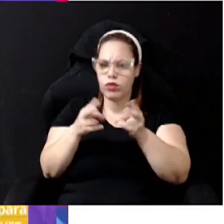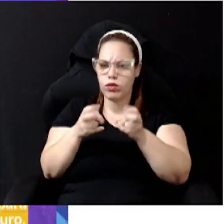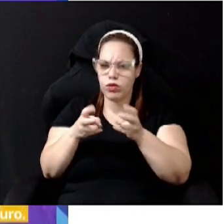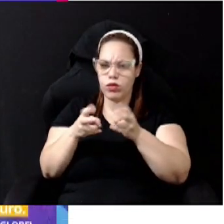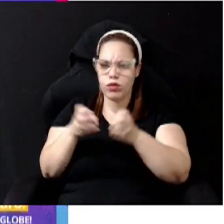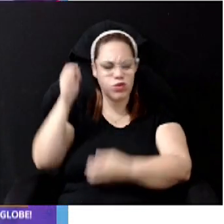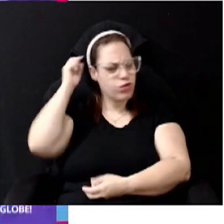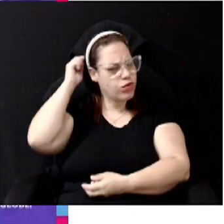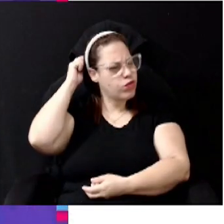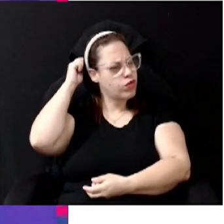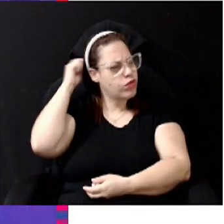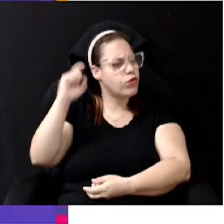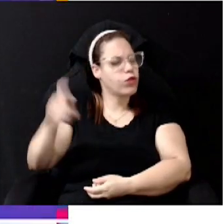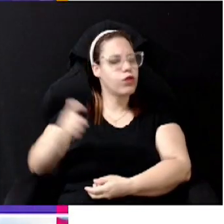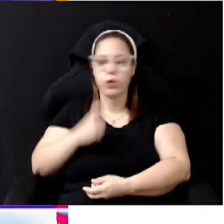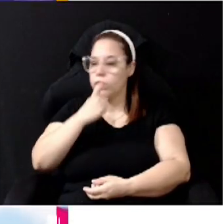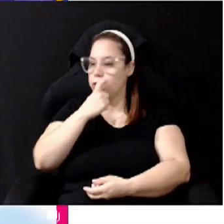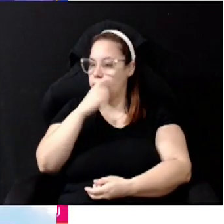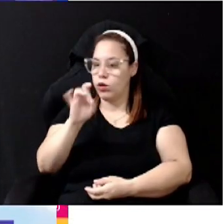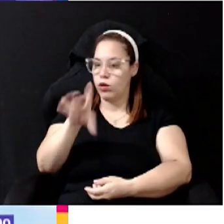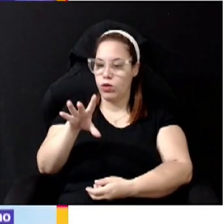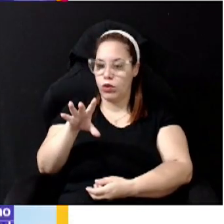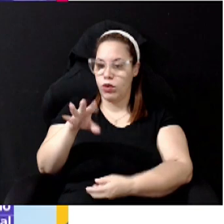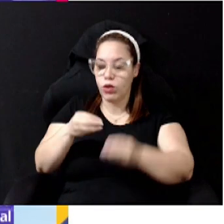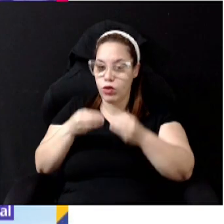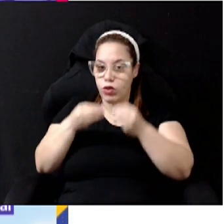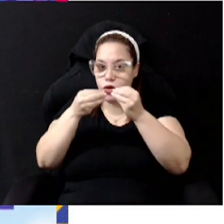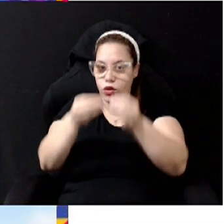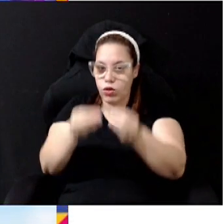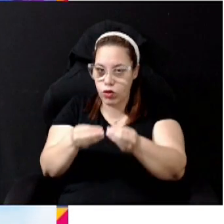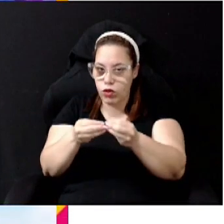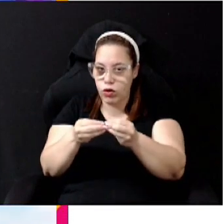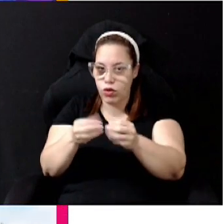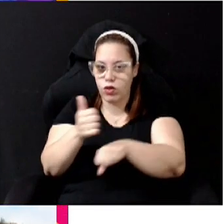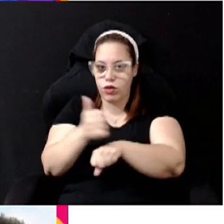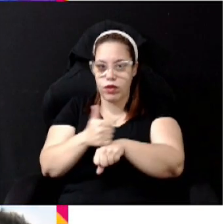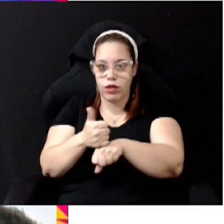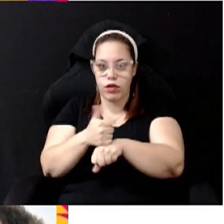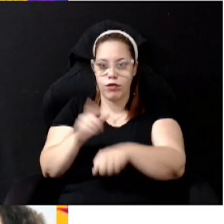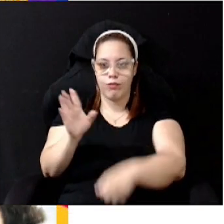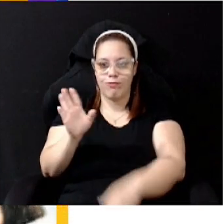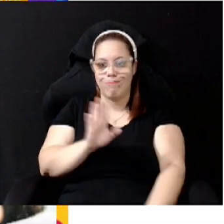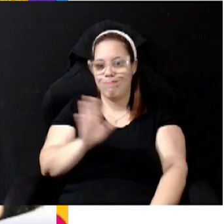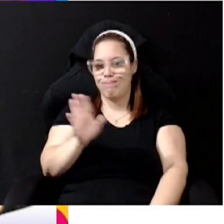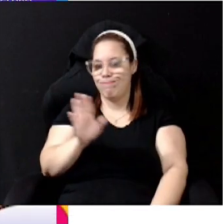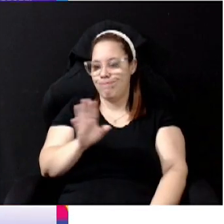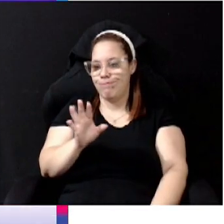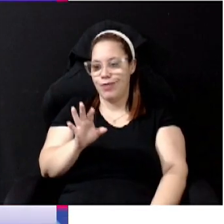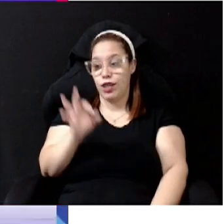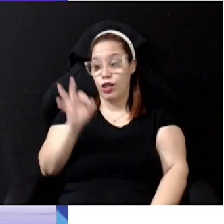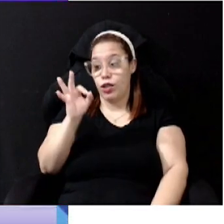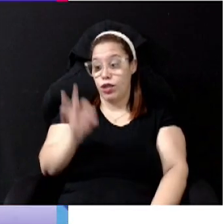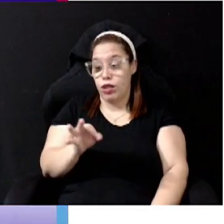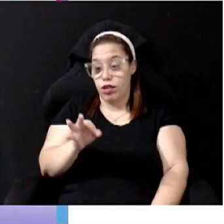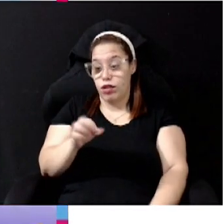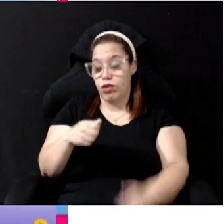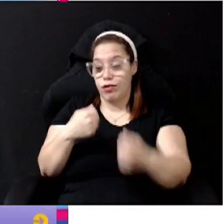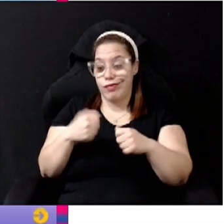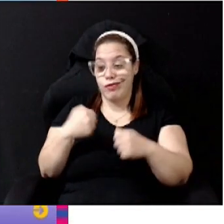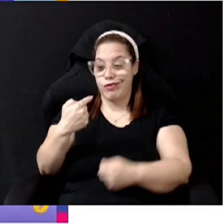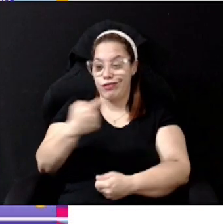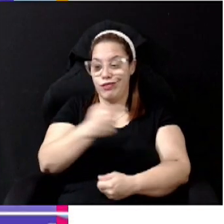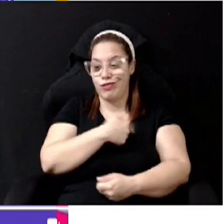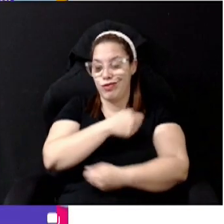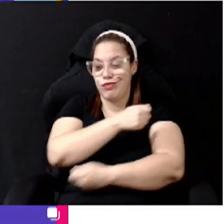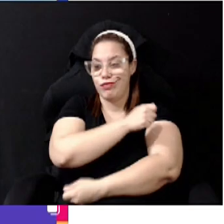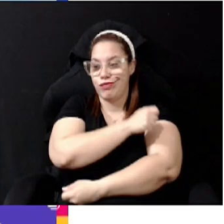que só a entrega de um ensino profissionalizante não estava mais suprindo a necessidade do nosso aluno. Quem